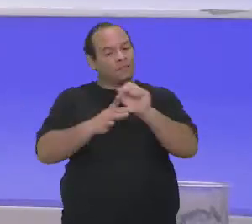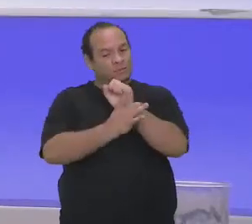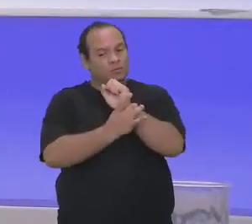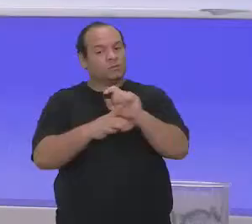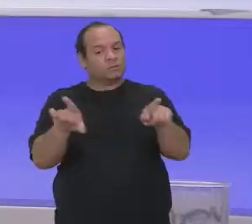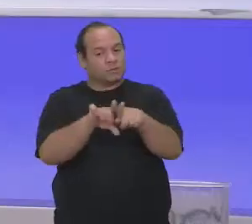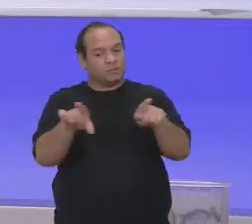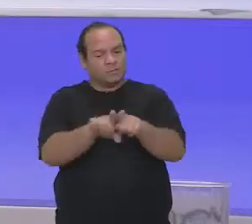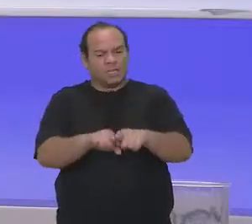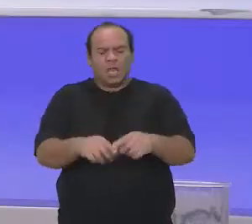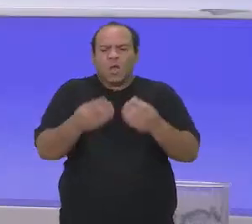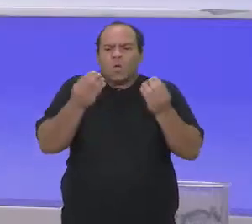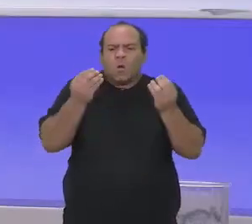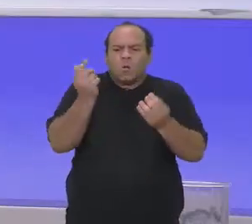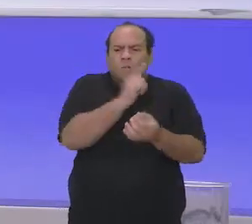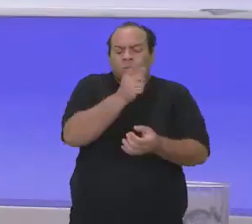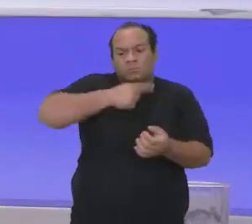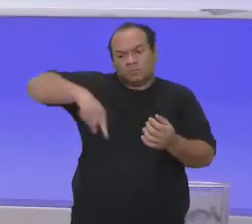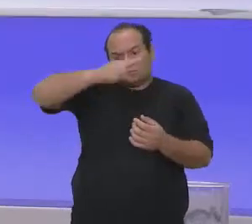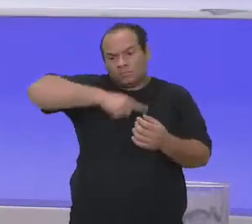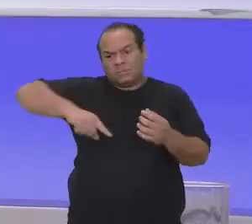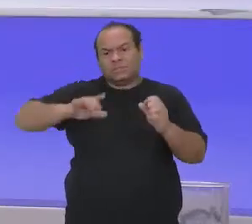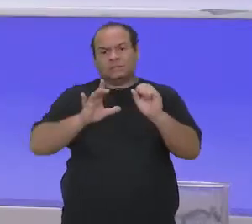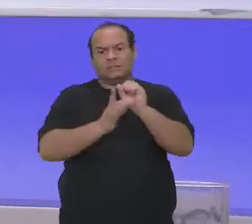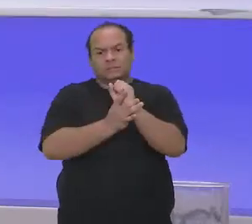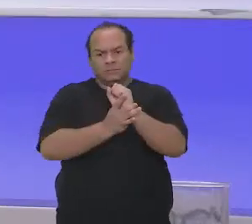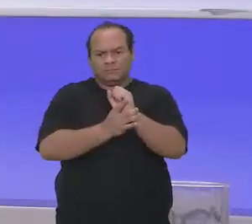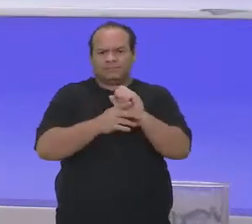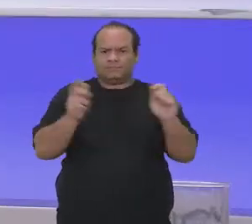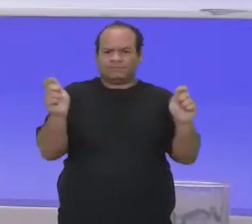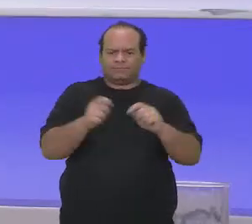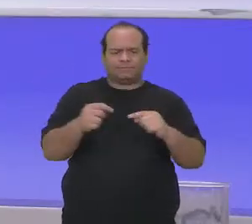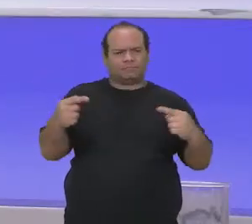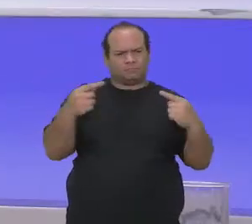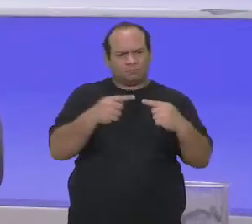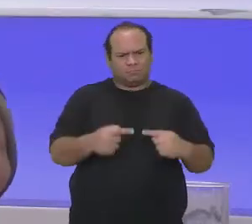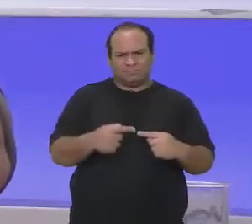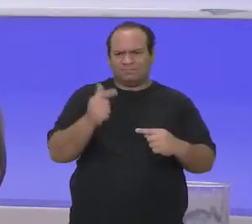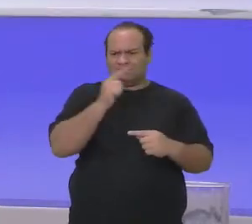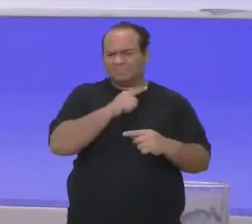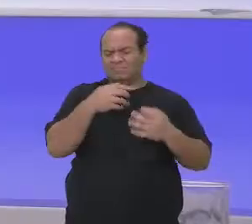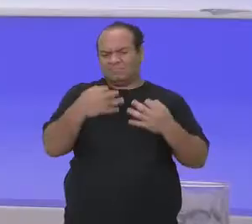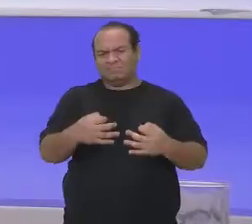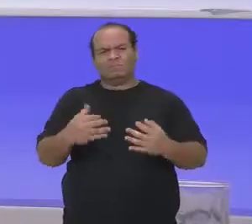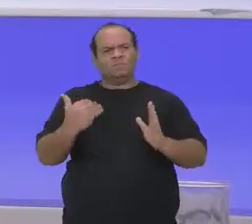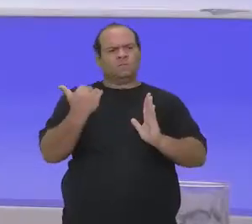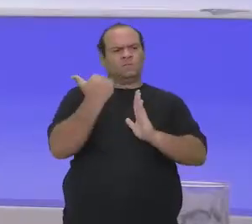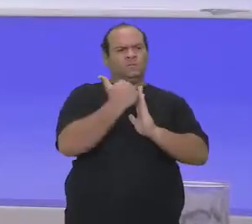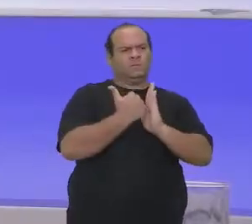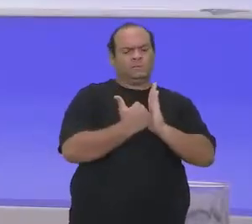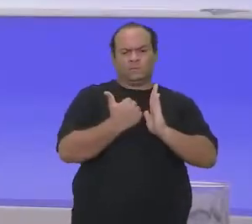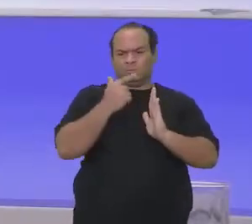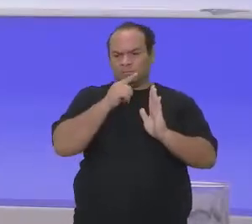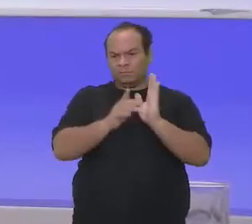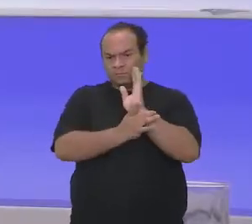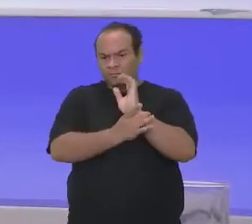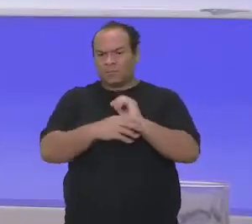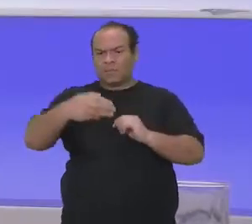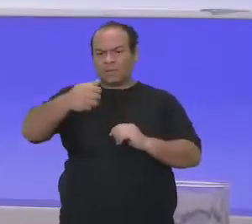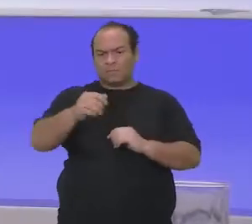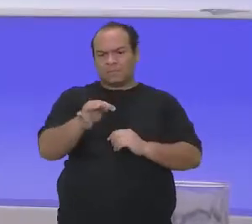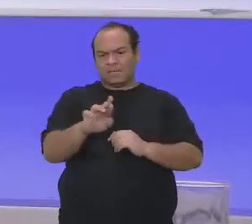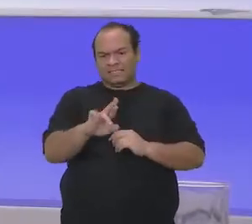como que nós teremos fontes seguras e despacháveis de energia para que tenha essa segurança perante a matriz,